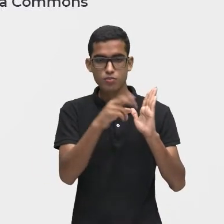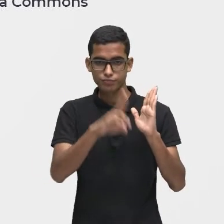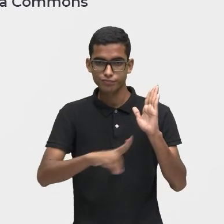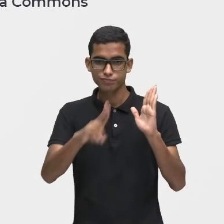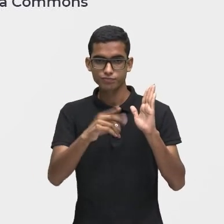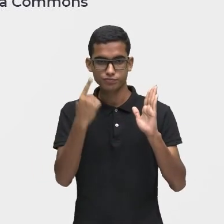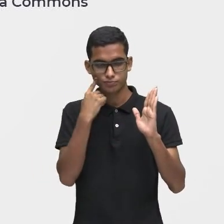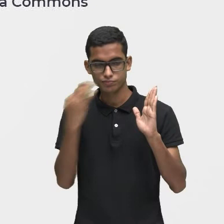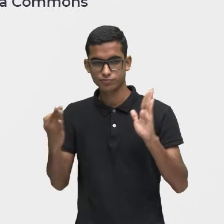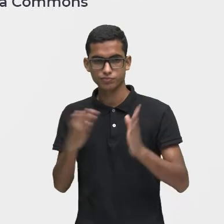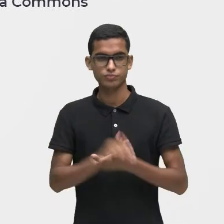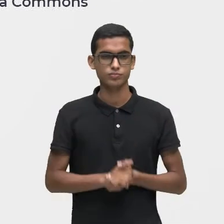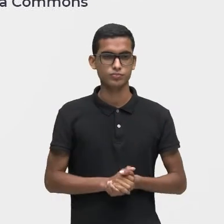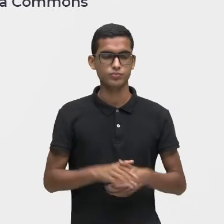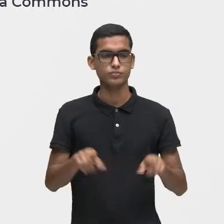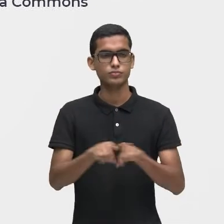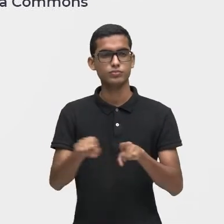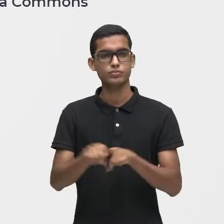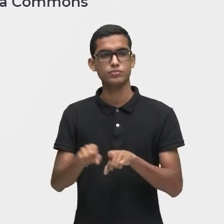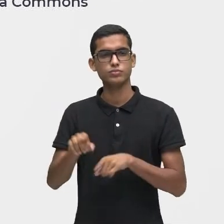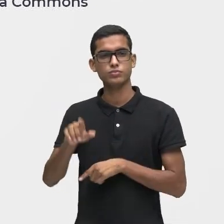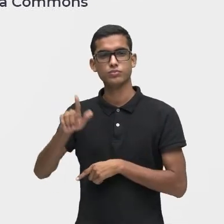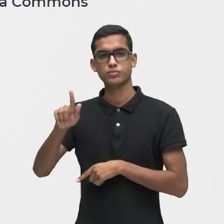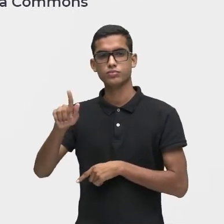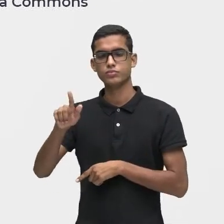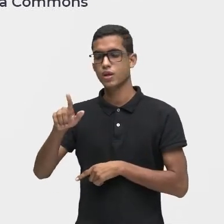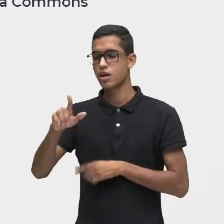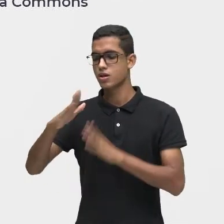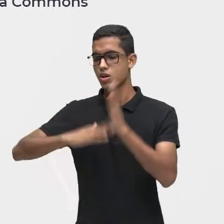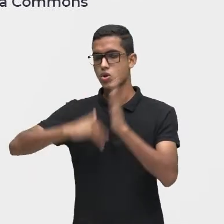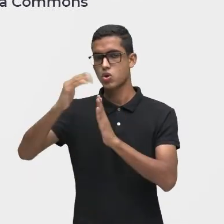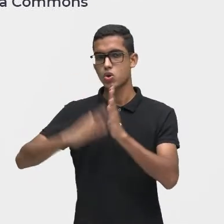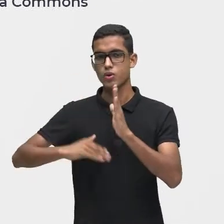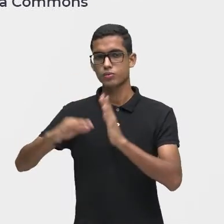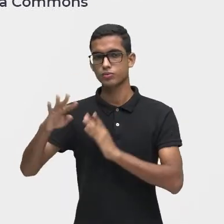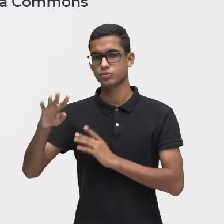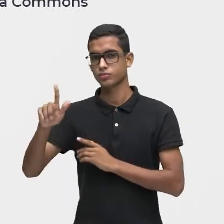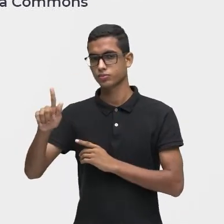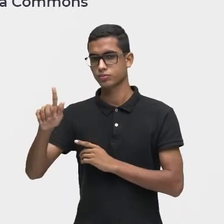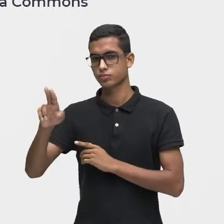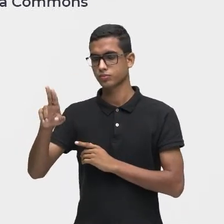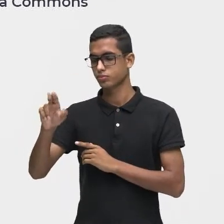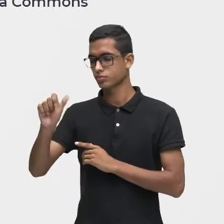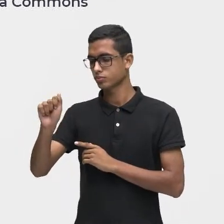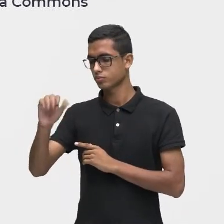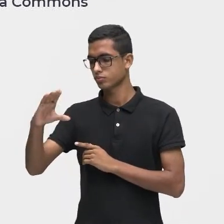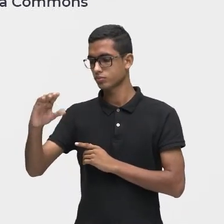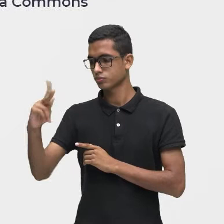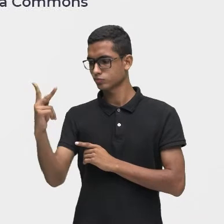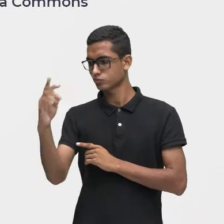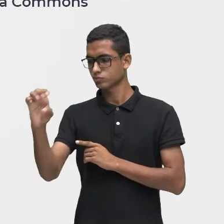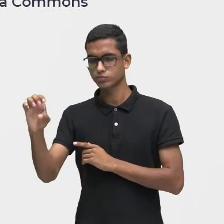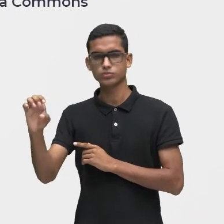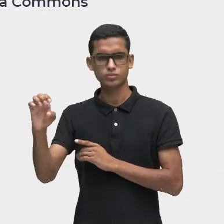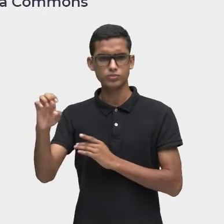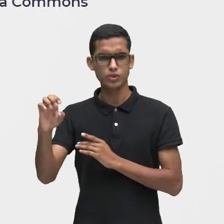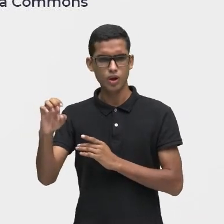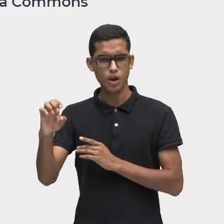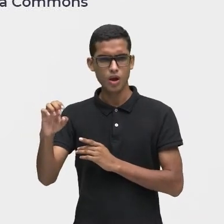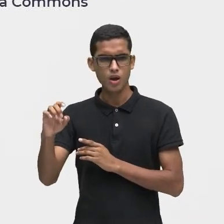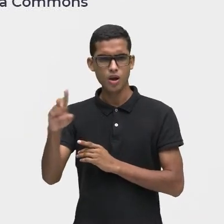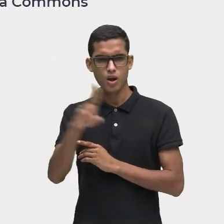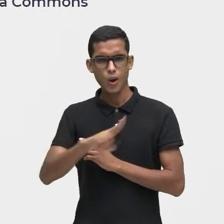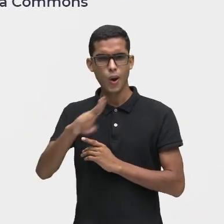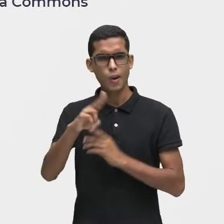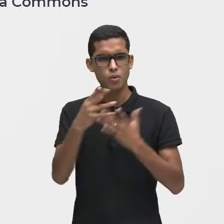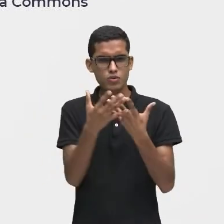aquarela. E temos a tinta guache. Os pigmentos do guache, quando secam, parecem ligeiramente mais